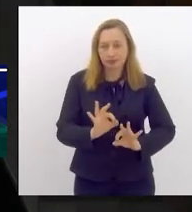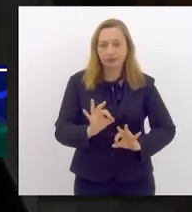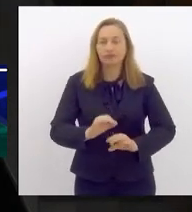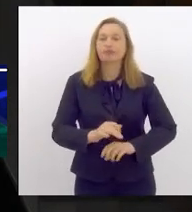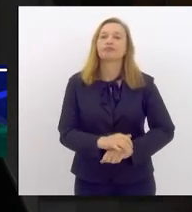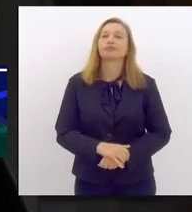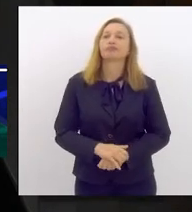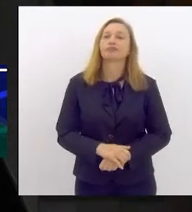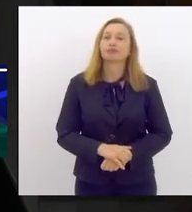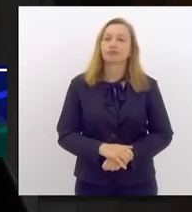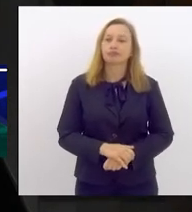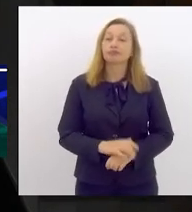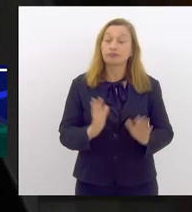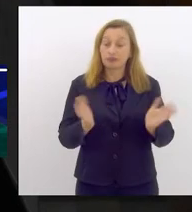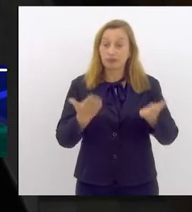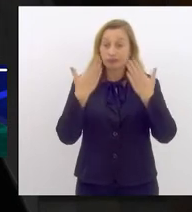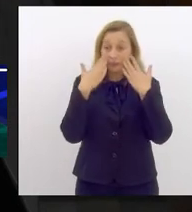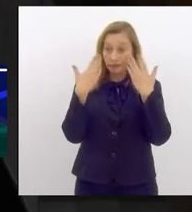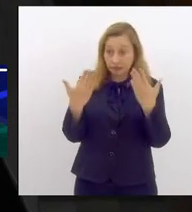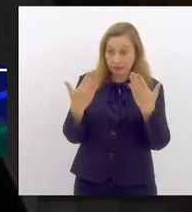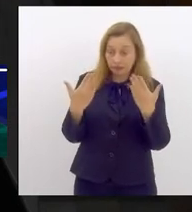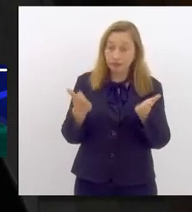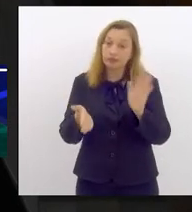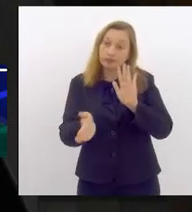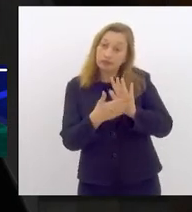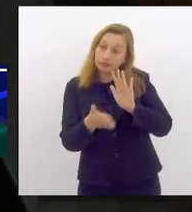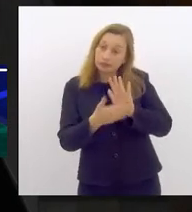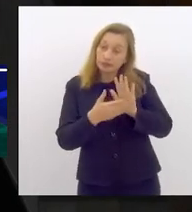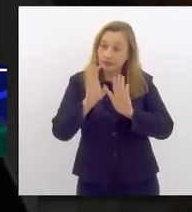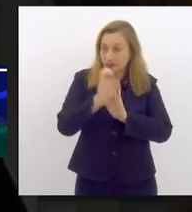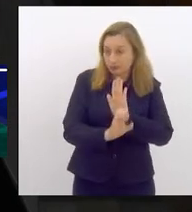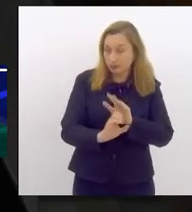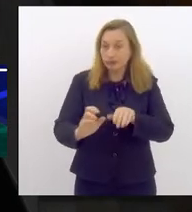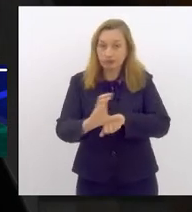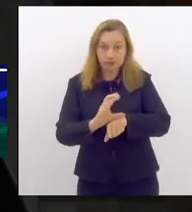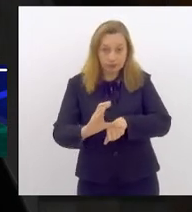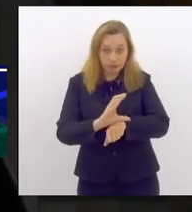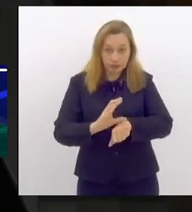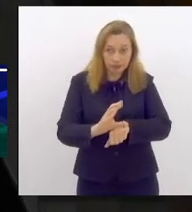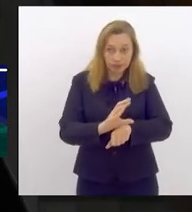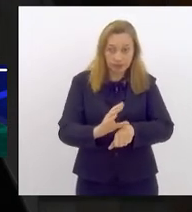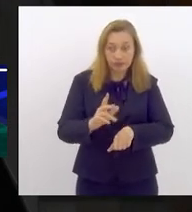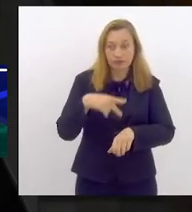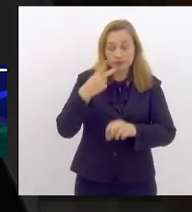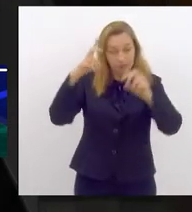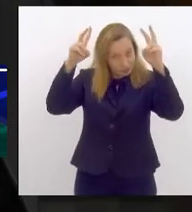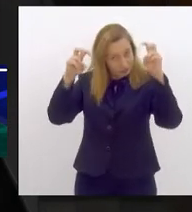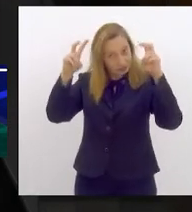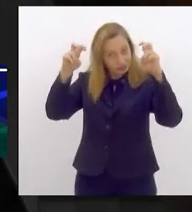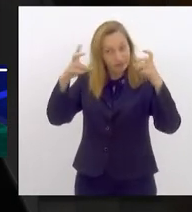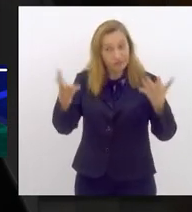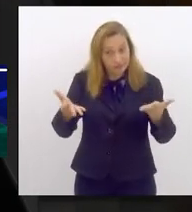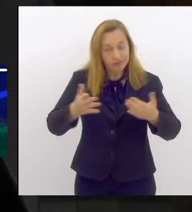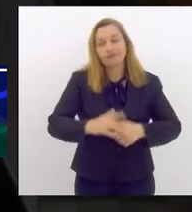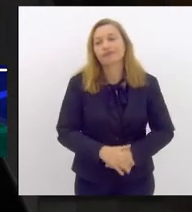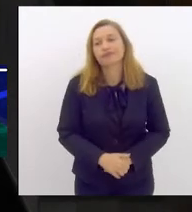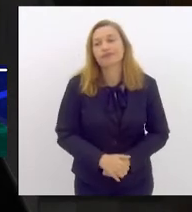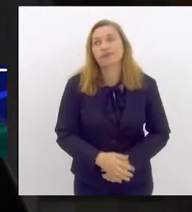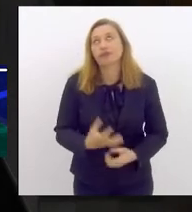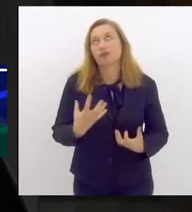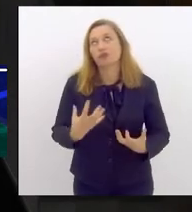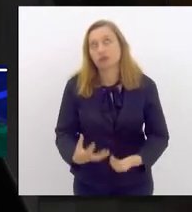Estadual estamos hoje apresentando uma proposta de emenda à constituição que trata da matéria que trata do tema